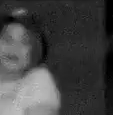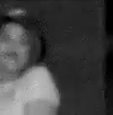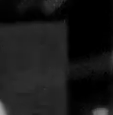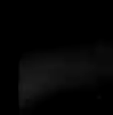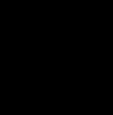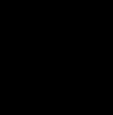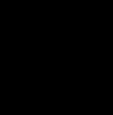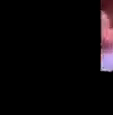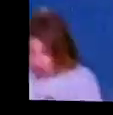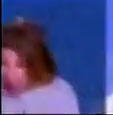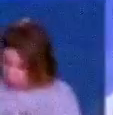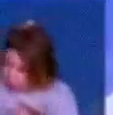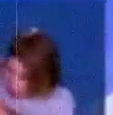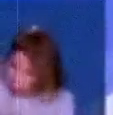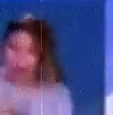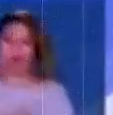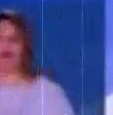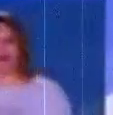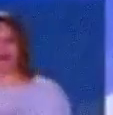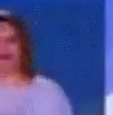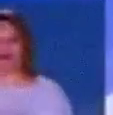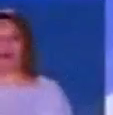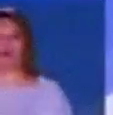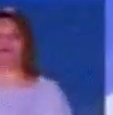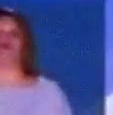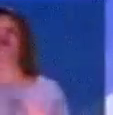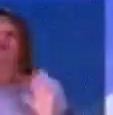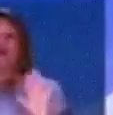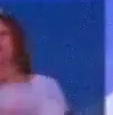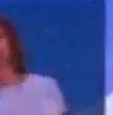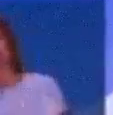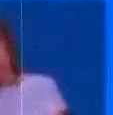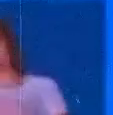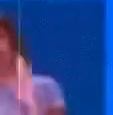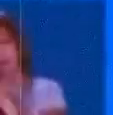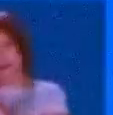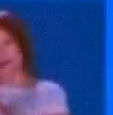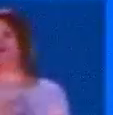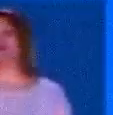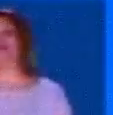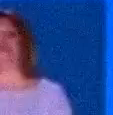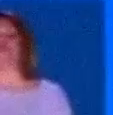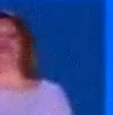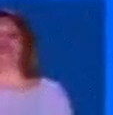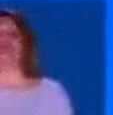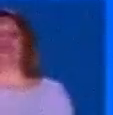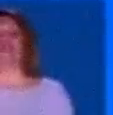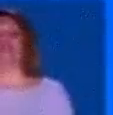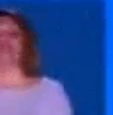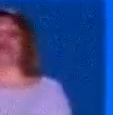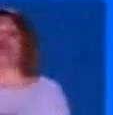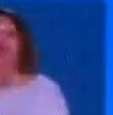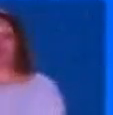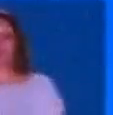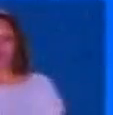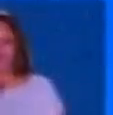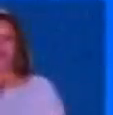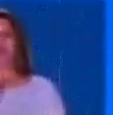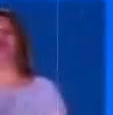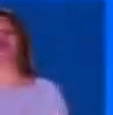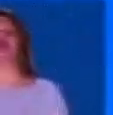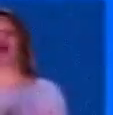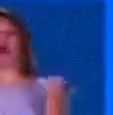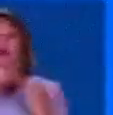obrigado. A oitava e última pergunta deste bloco de Henrique Meirelles, do MDB. Por favor, candidato, a sua pergunta deve